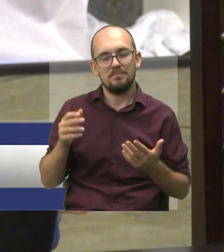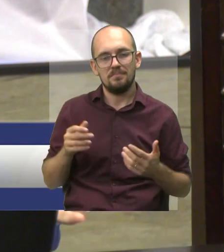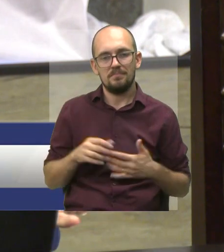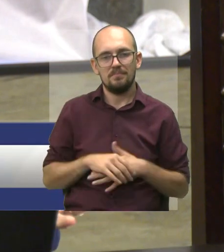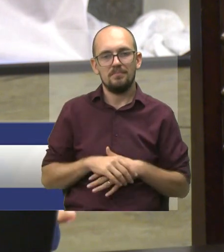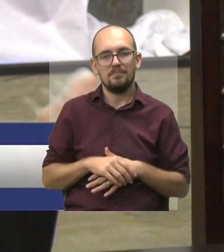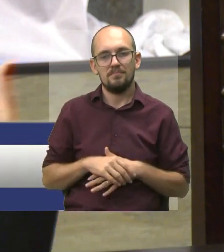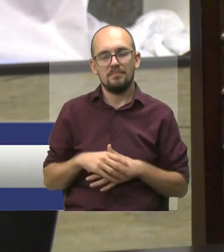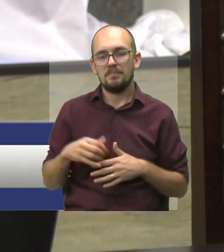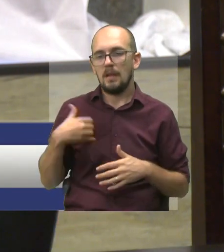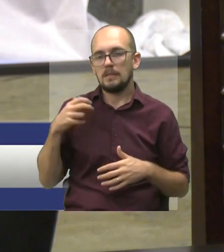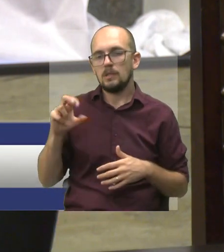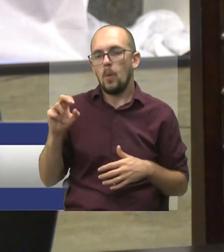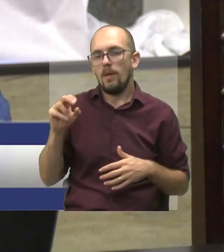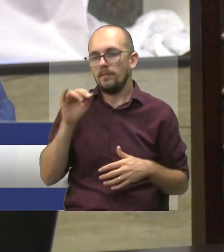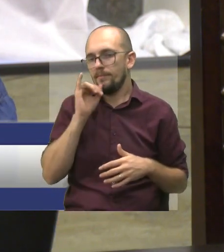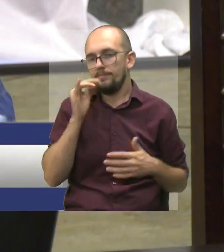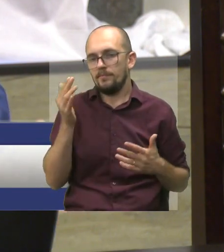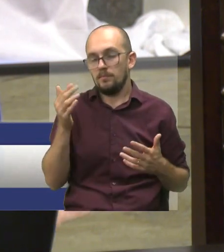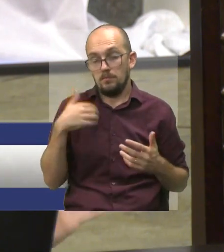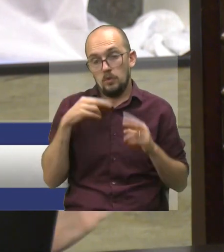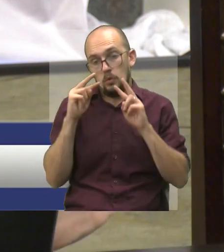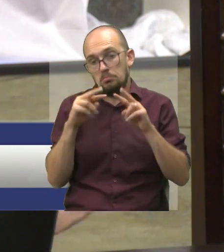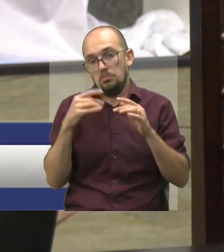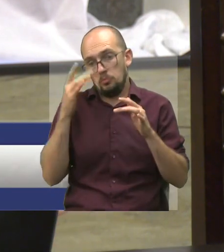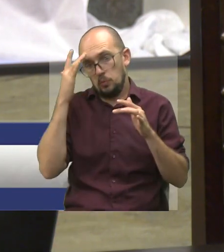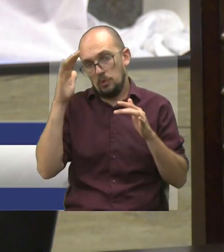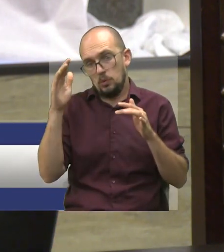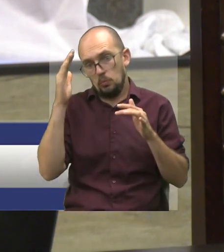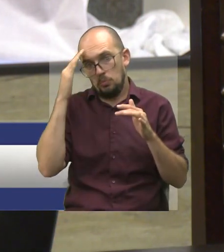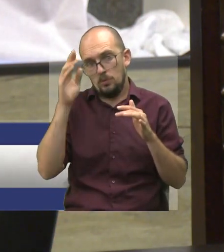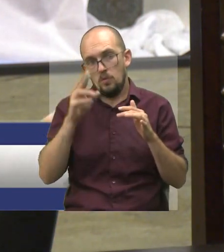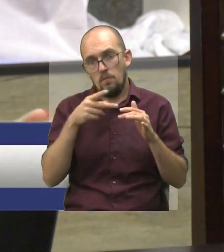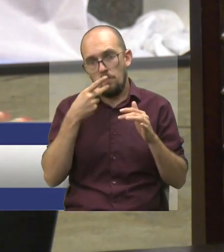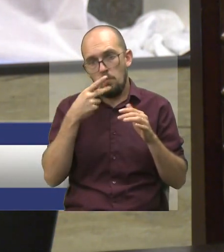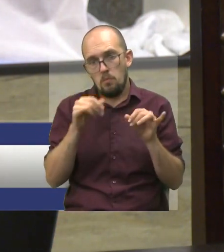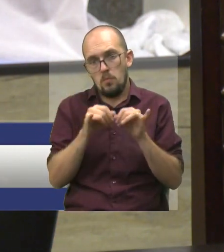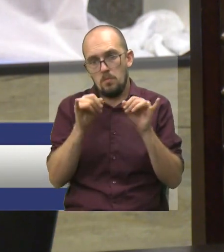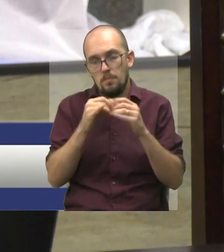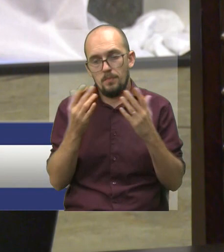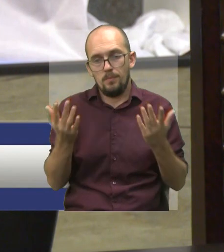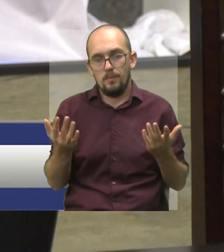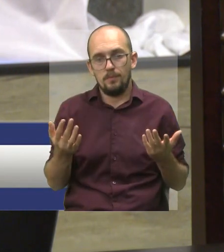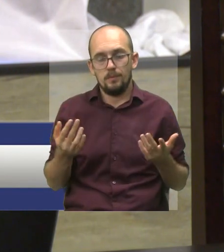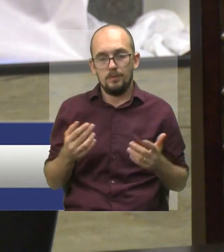Então, pelo menos eu estou vendo assim, não sei se eu estou falando besteira aqui.